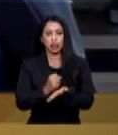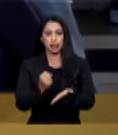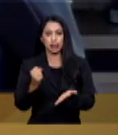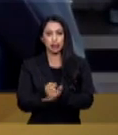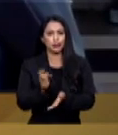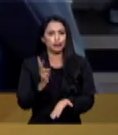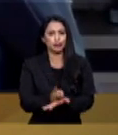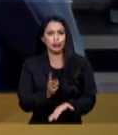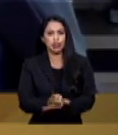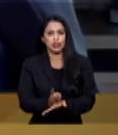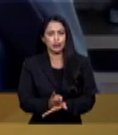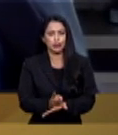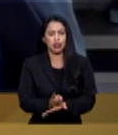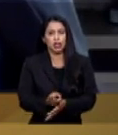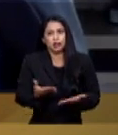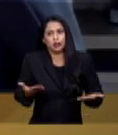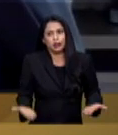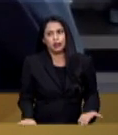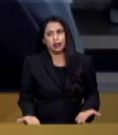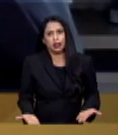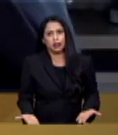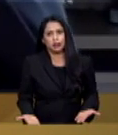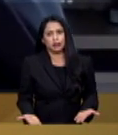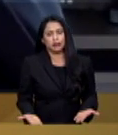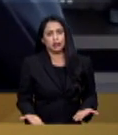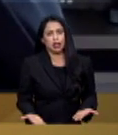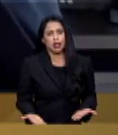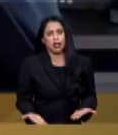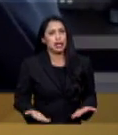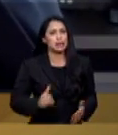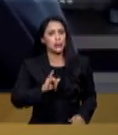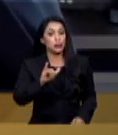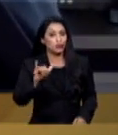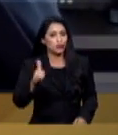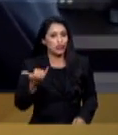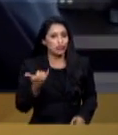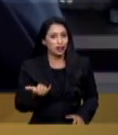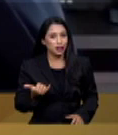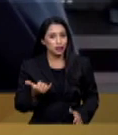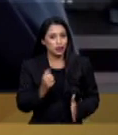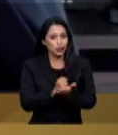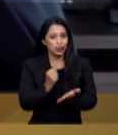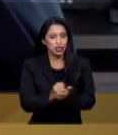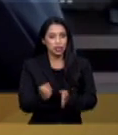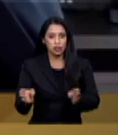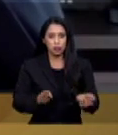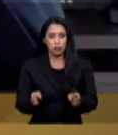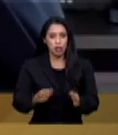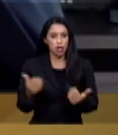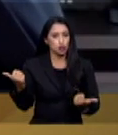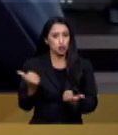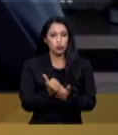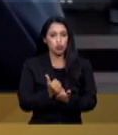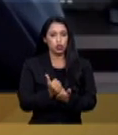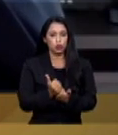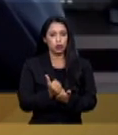fica evidenciado que se está utilizando o mecanismo da contratação temporária em lugar da realização do concurso